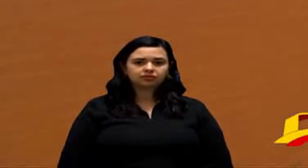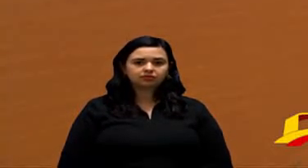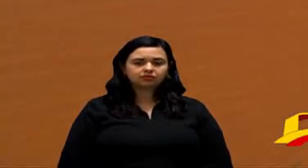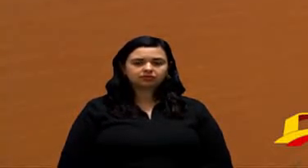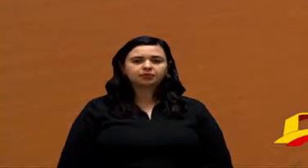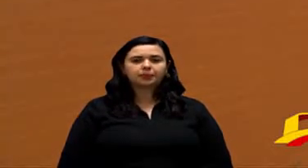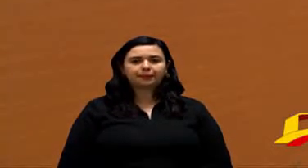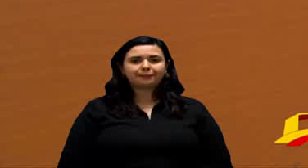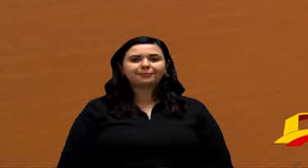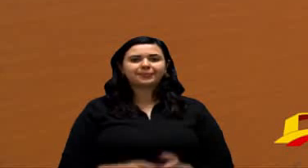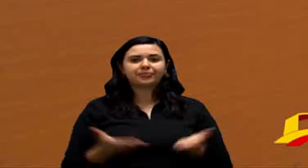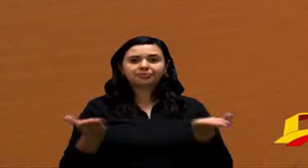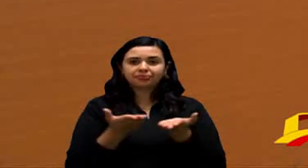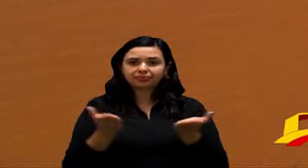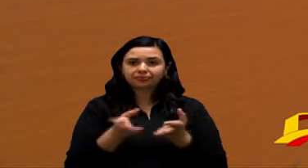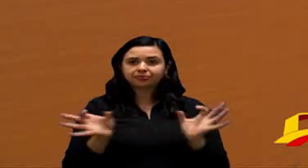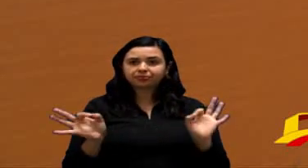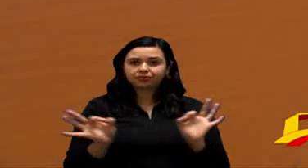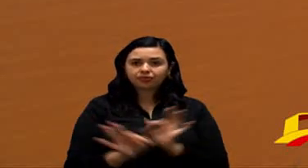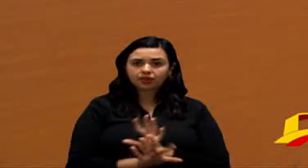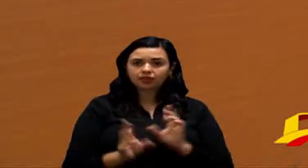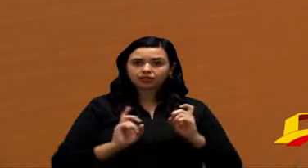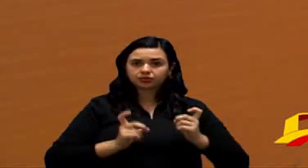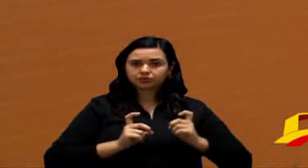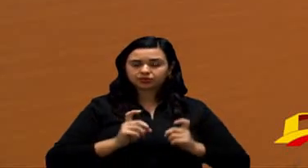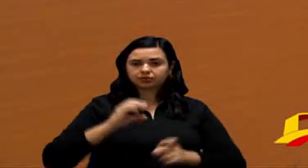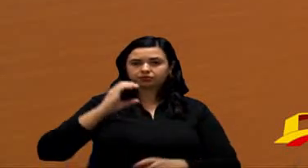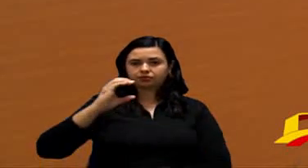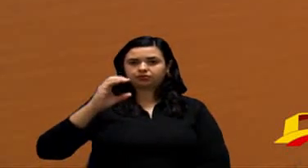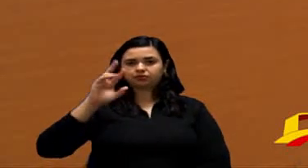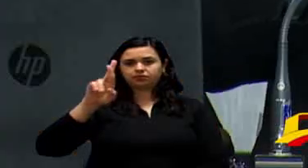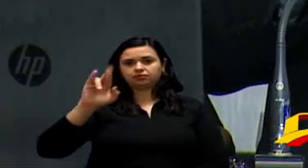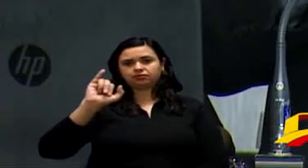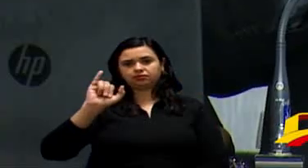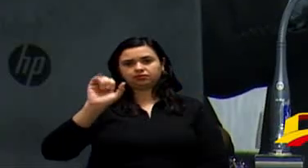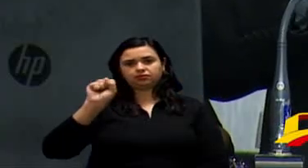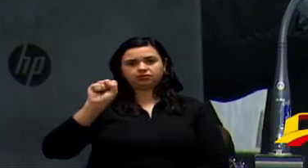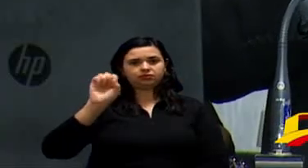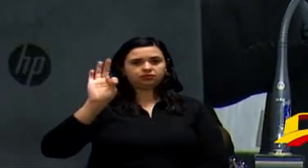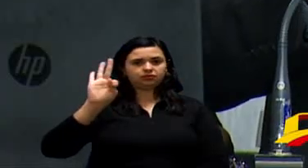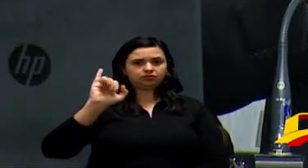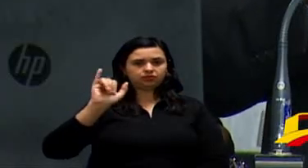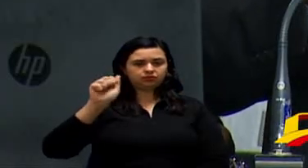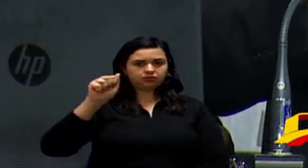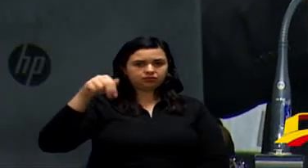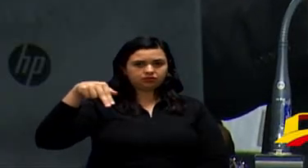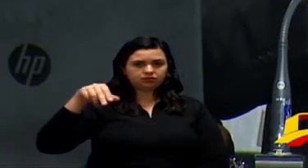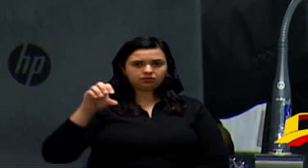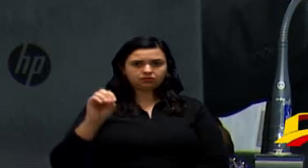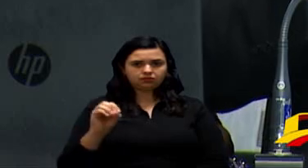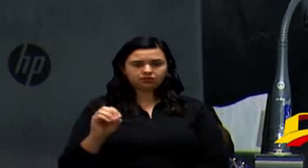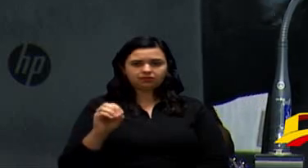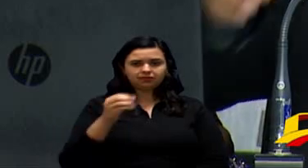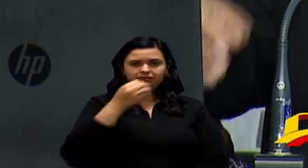para encerrar a discussão o vereador Cristiano Passos Tem tempo ainda